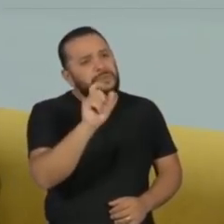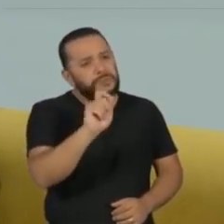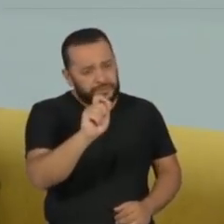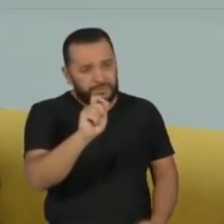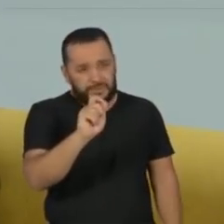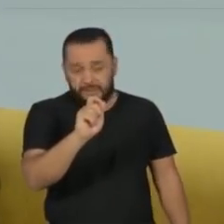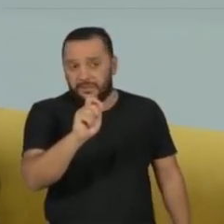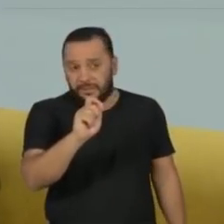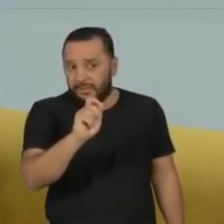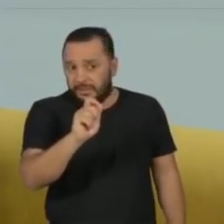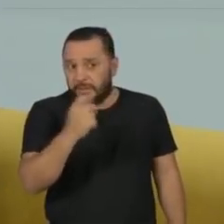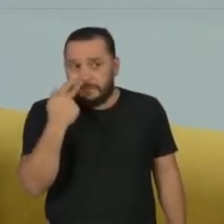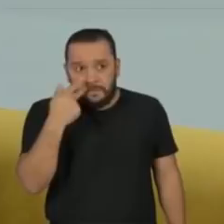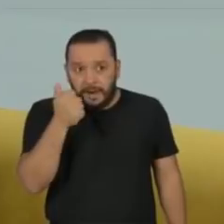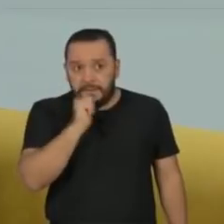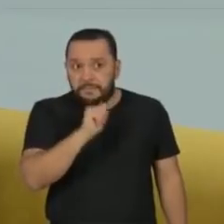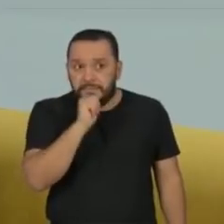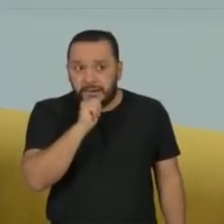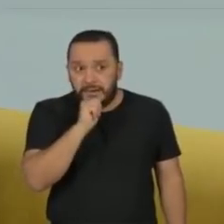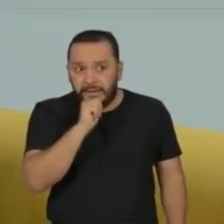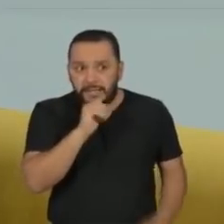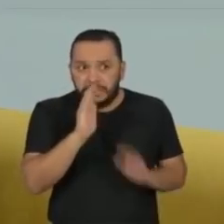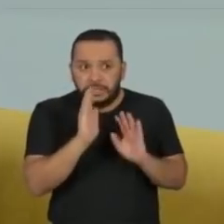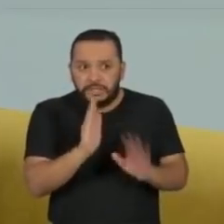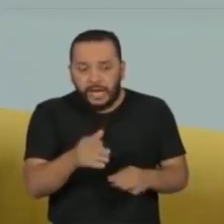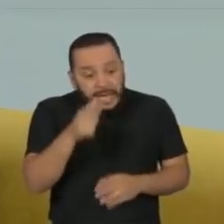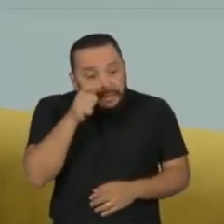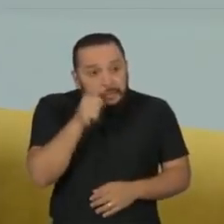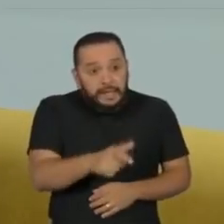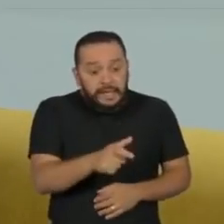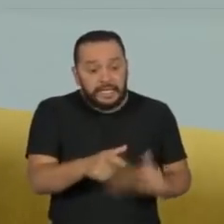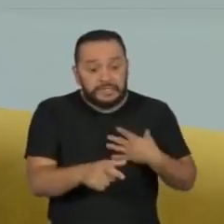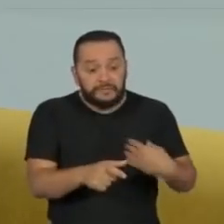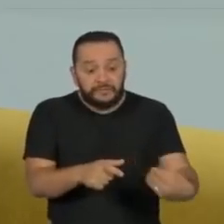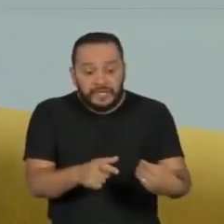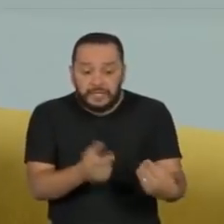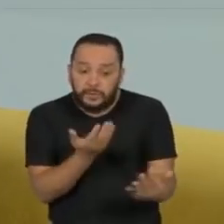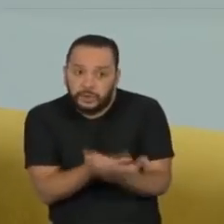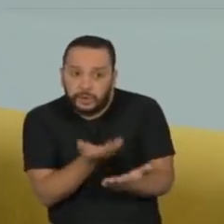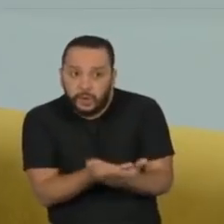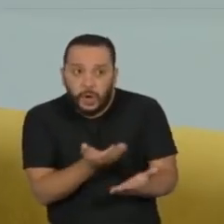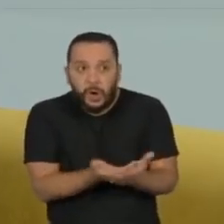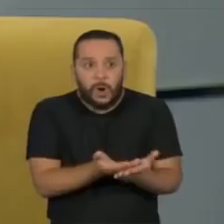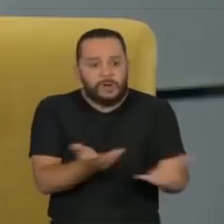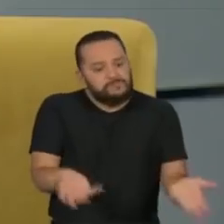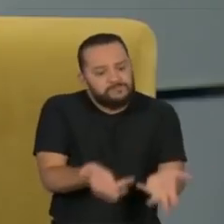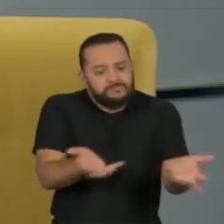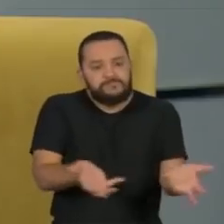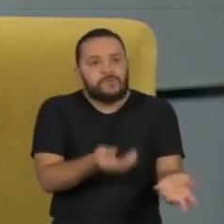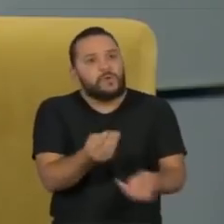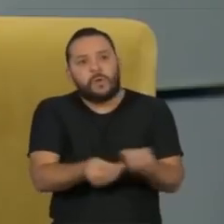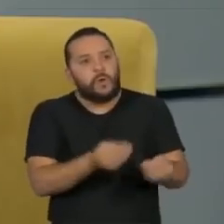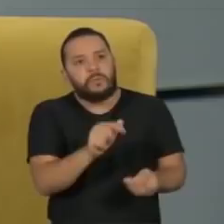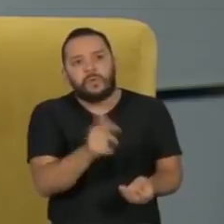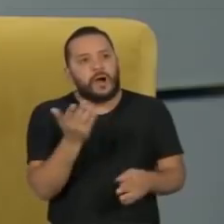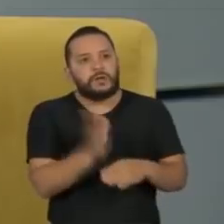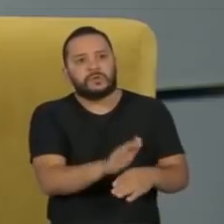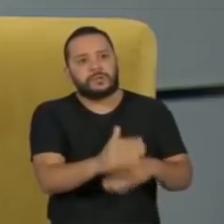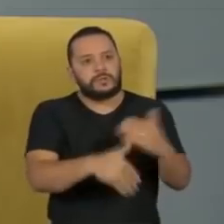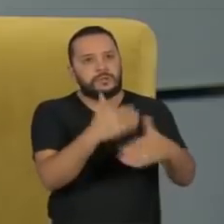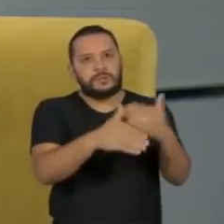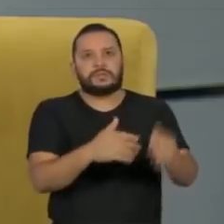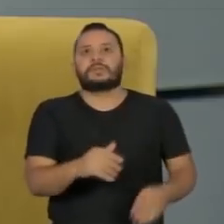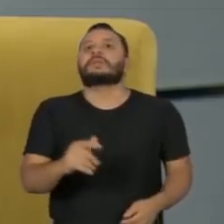interesse demonstrado pelos pais na rotina escolar das crianças tem no desempenho, no desenvolvimento delas? Acredita-se, até já foi